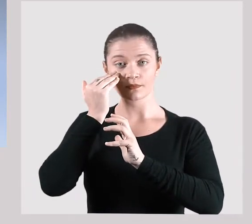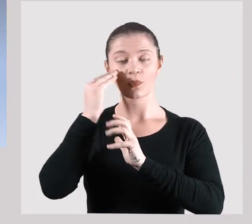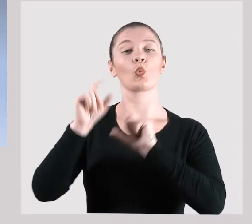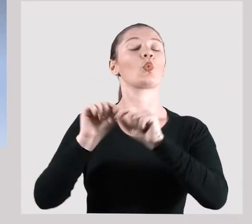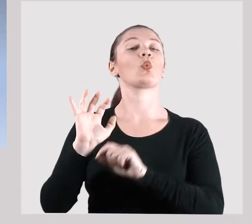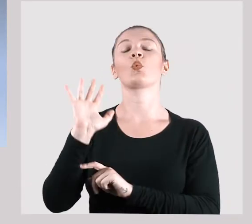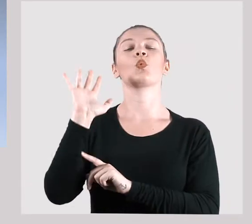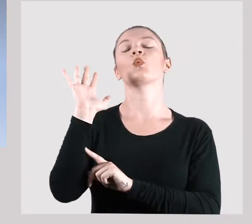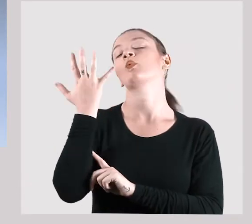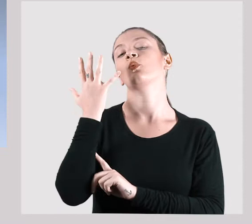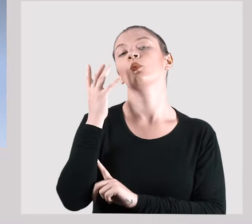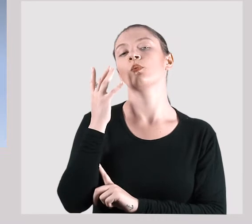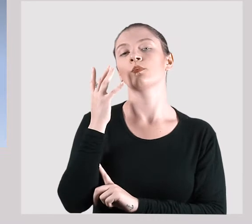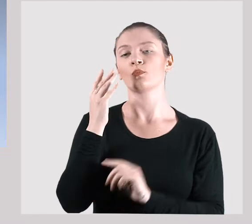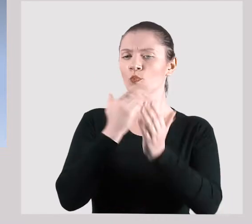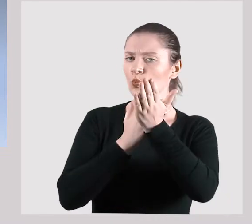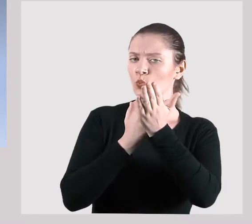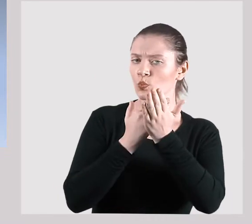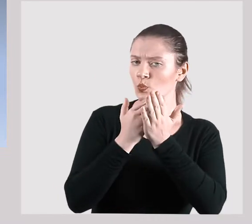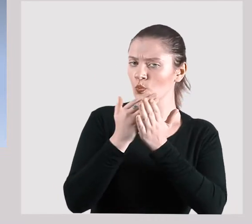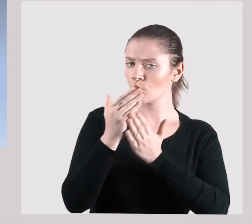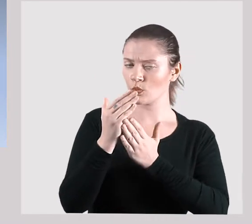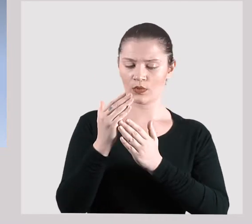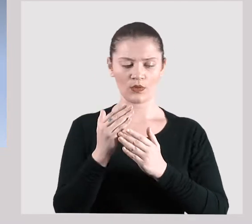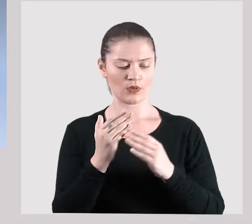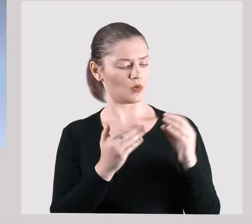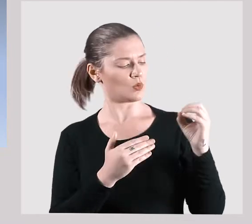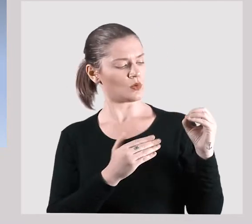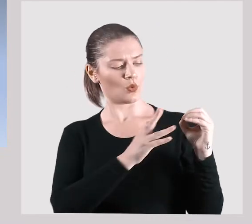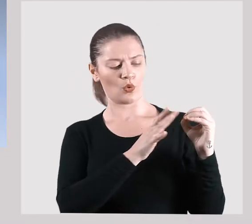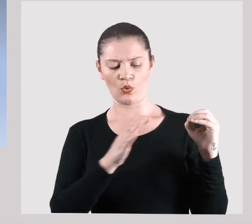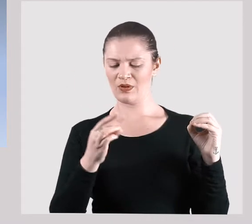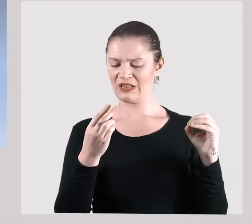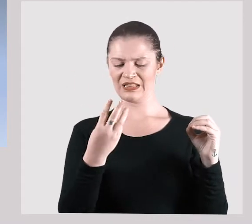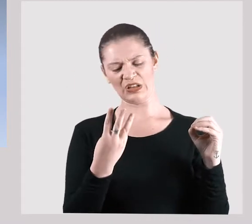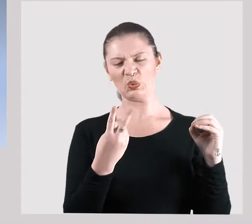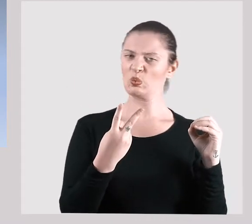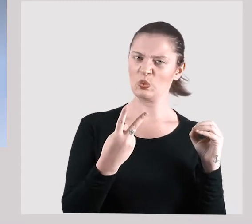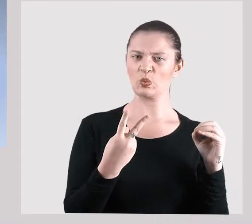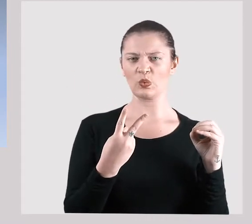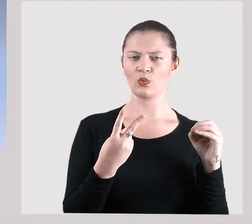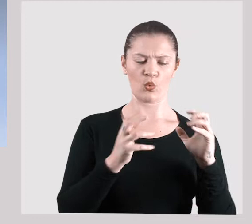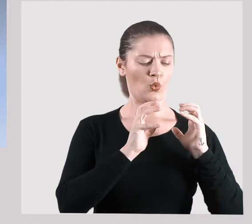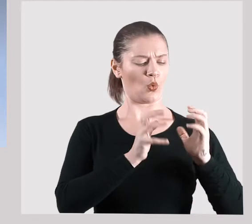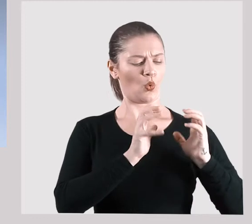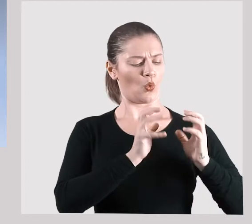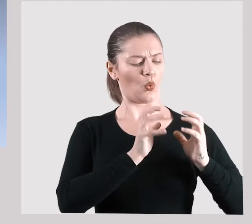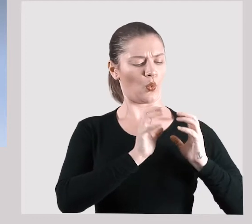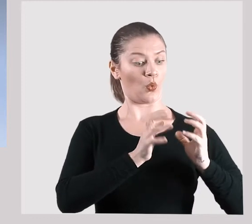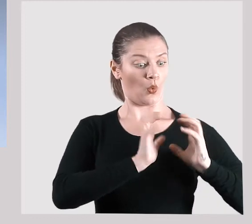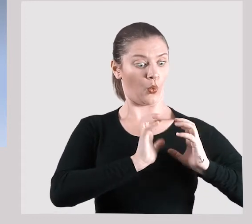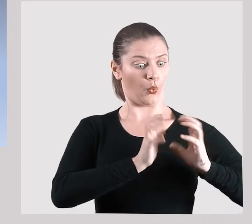Então, no início, do 0 aos 3 anos, 0 aos 2 anos, o cérebro tem uma intensa